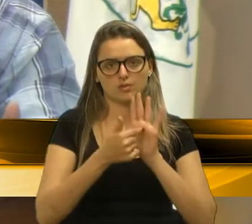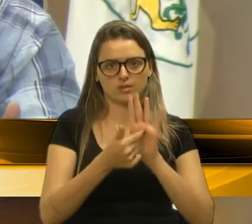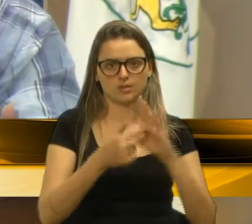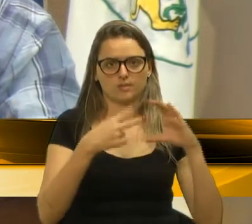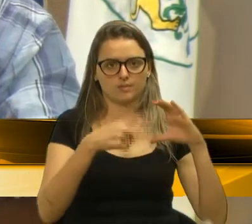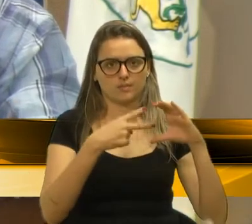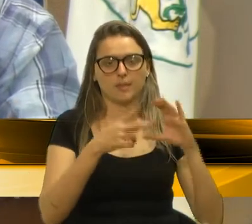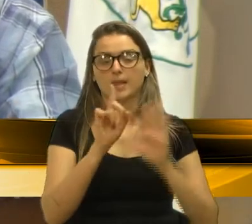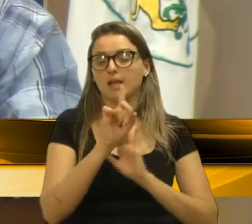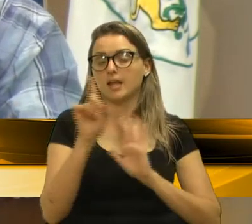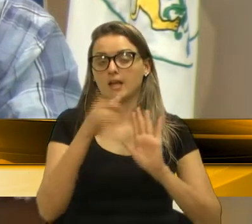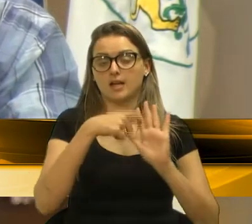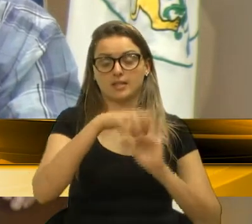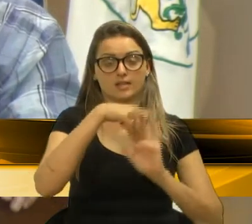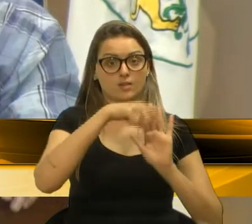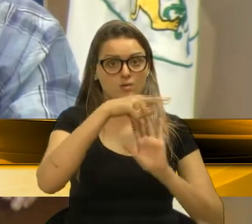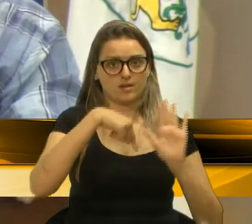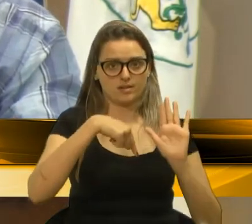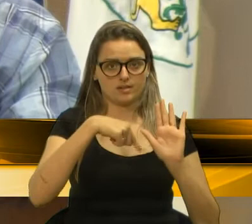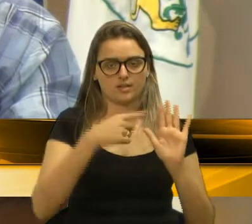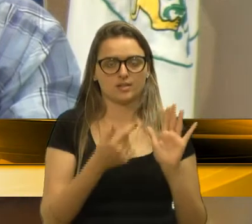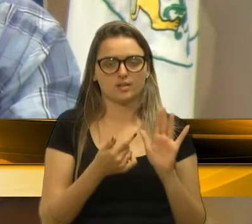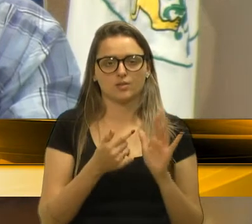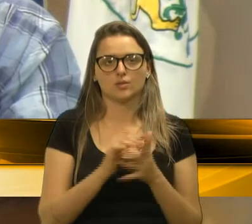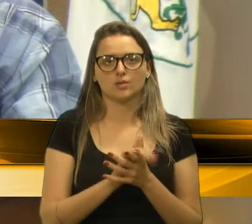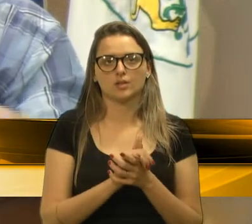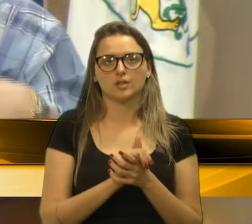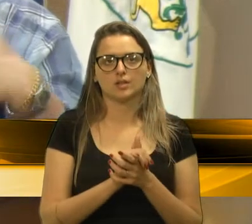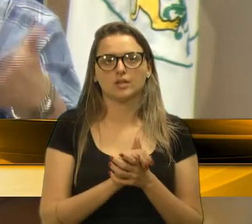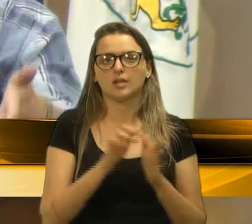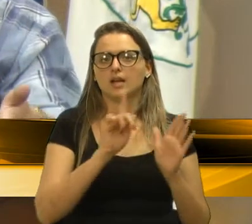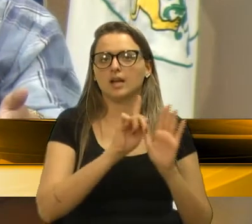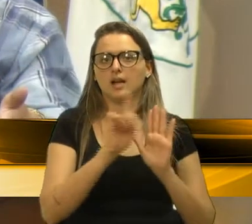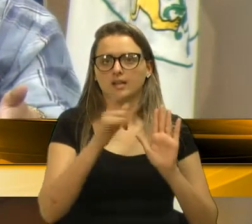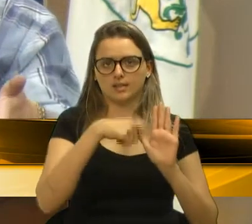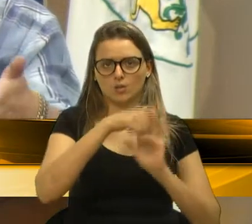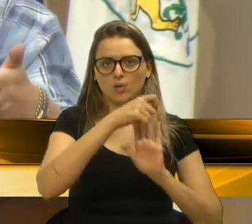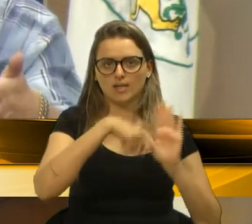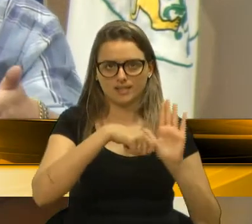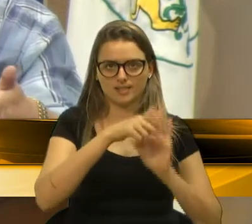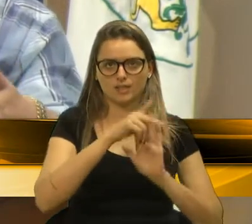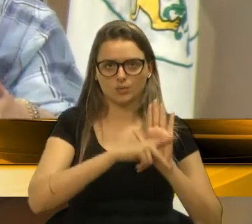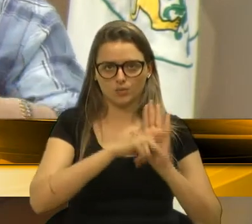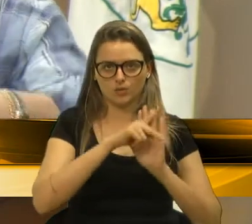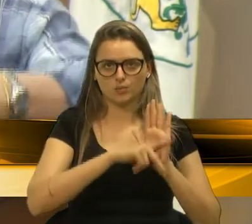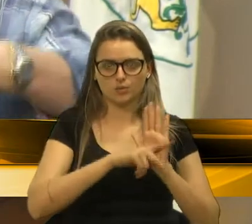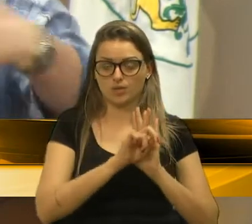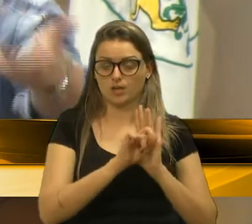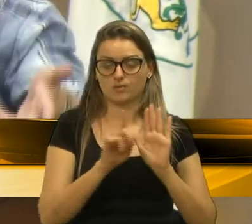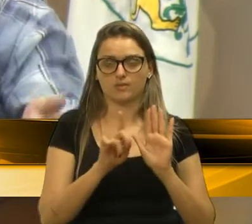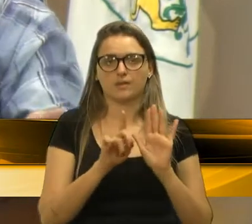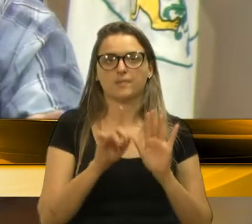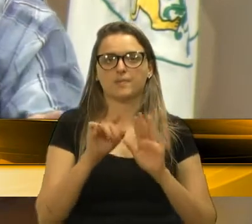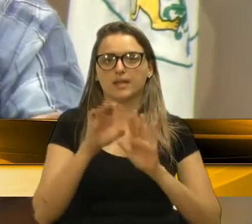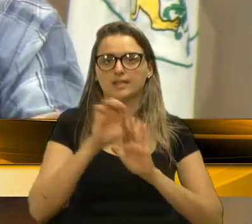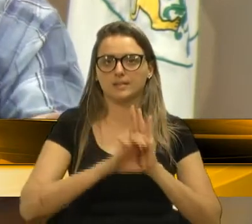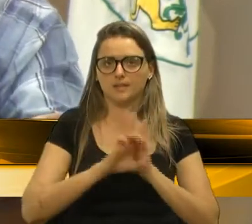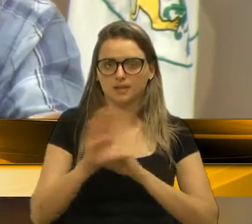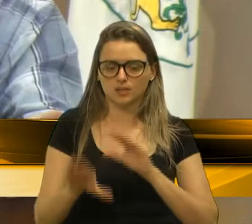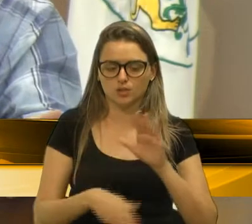veto manhã apresenta veh o veto é apresentado ao substitutivo ea emendas modificativas